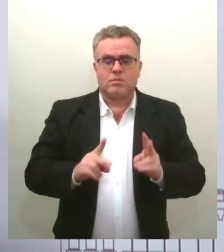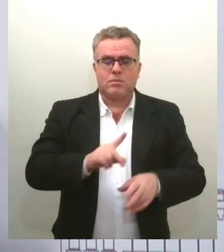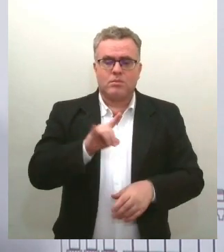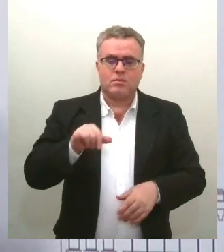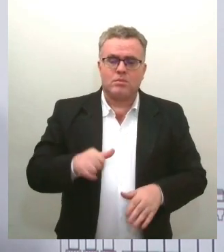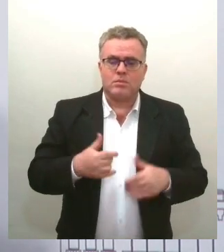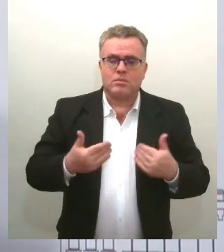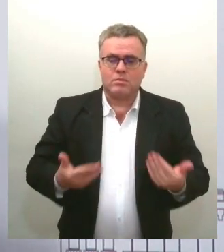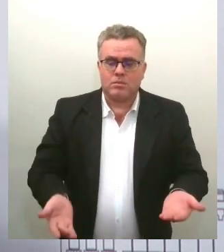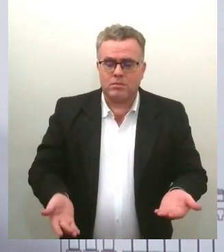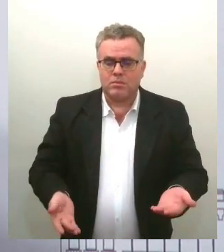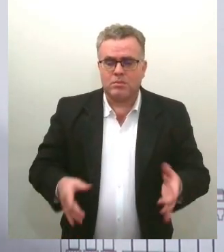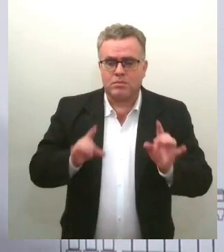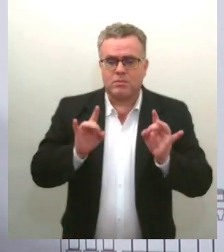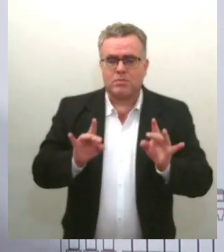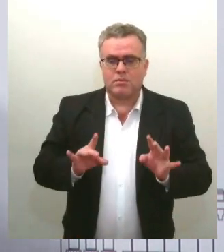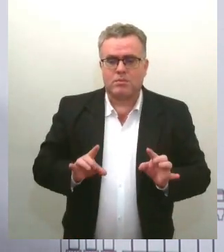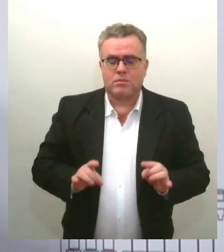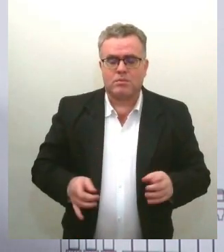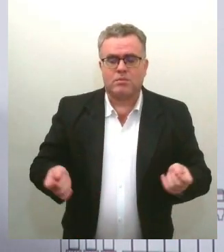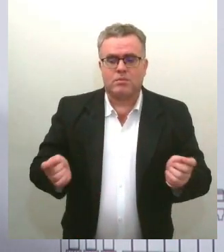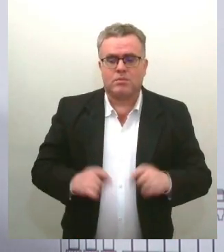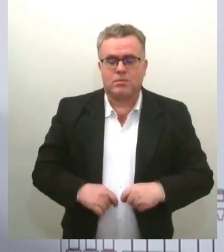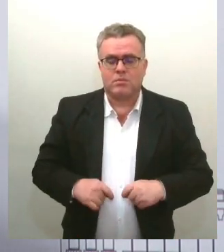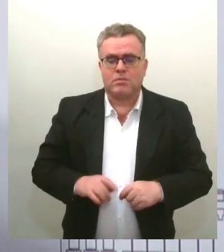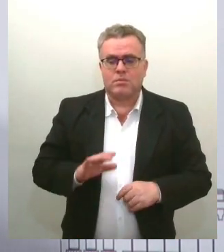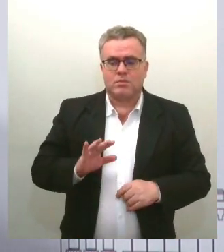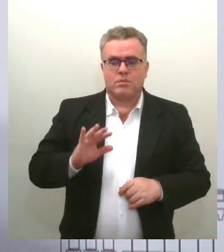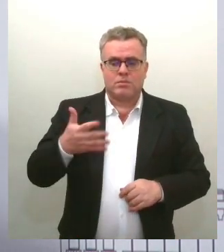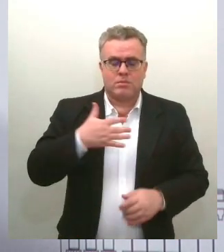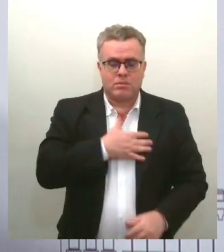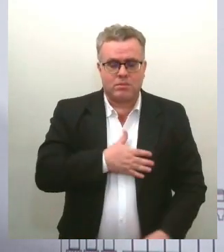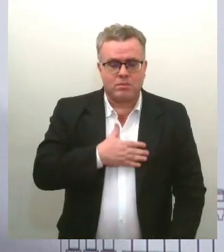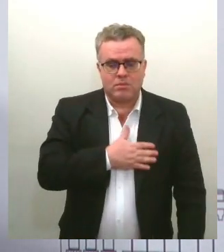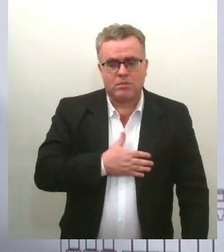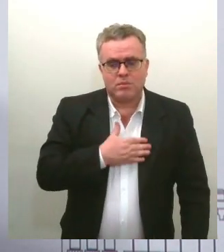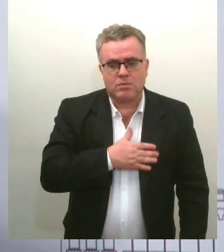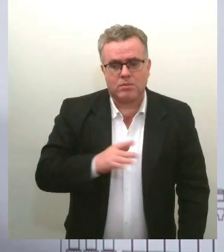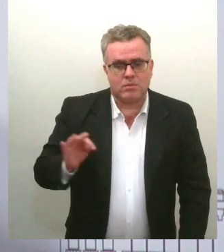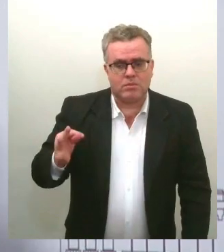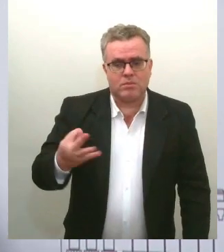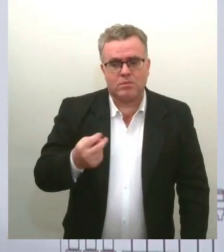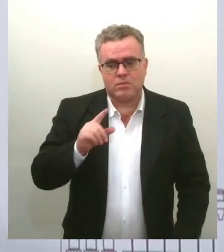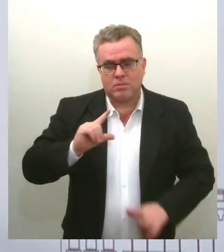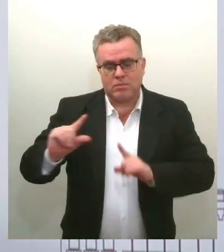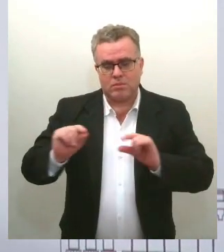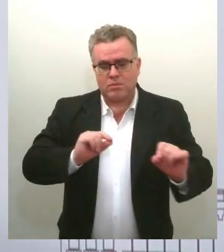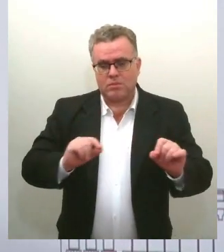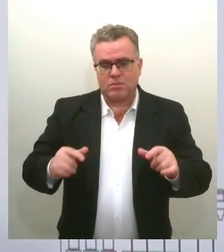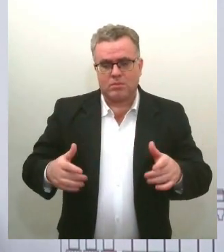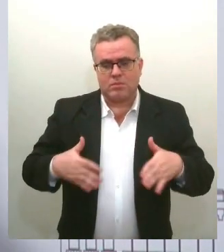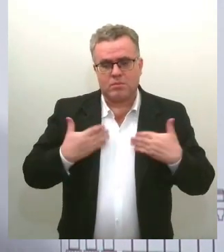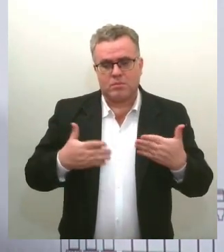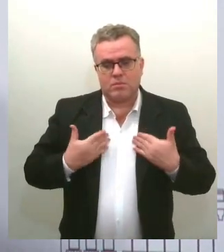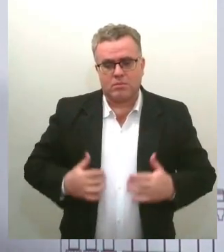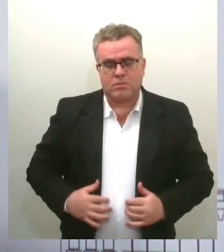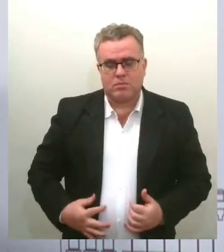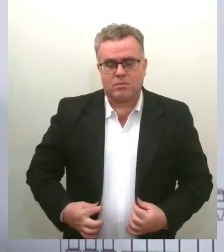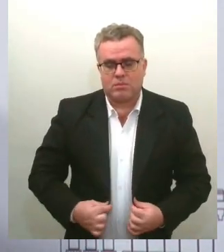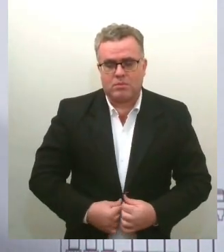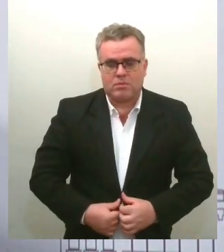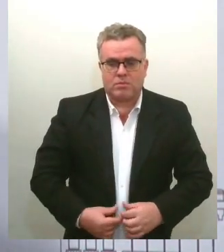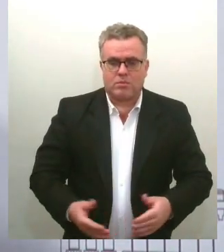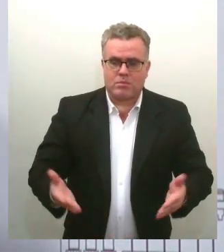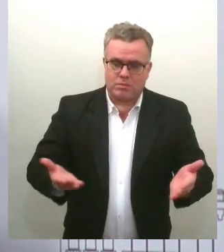saíram muito satisfeitos, todos saíram muito contentes. Nós tivemos hoje depoimentos de deputados que participaram